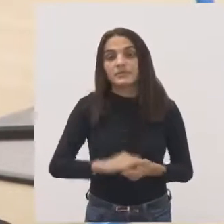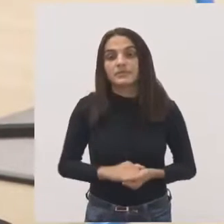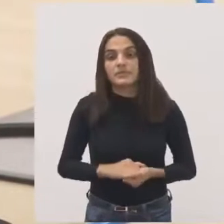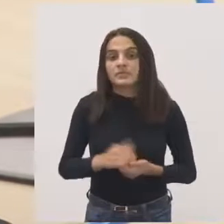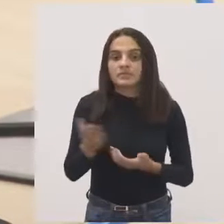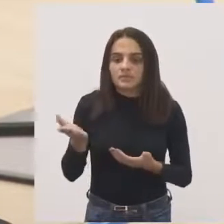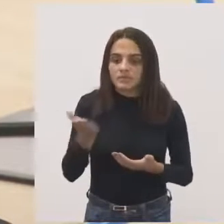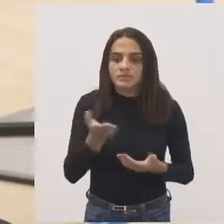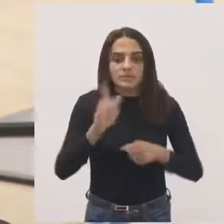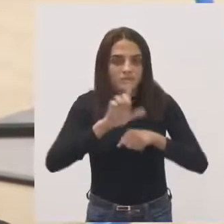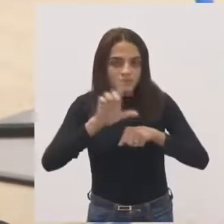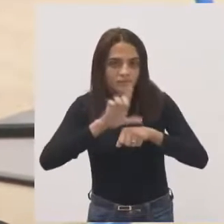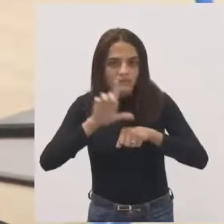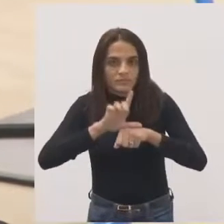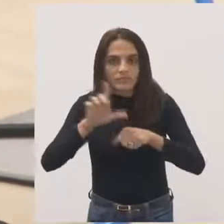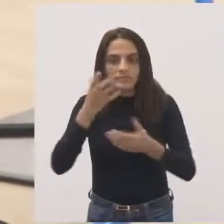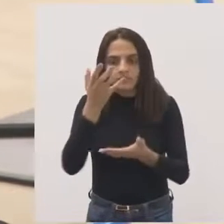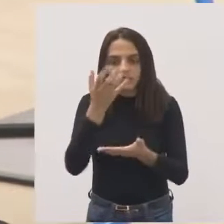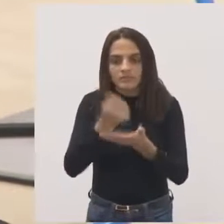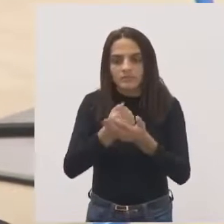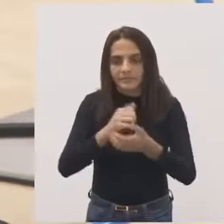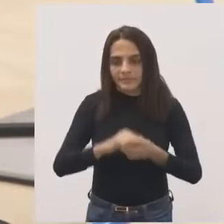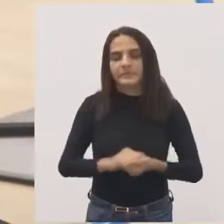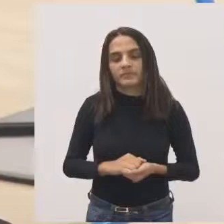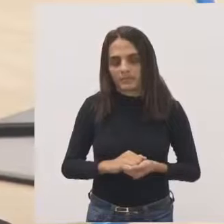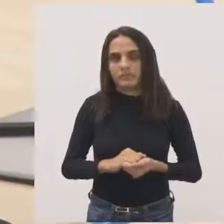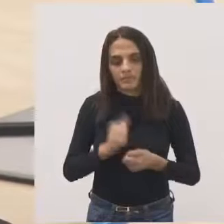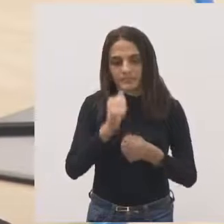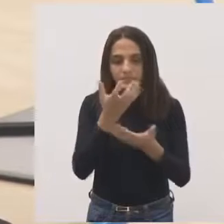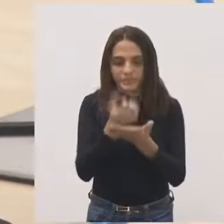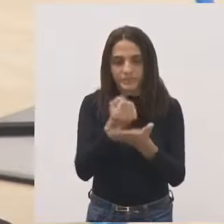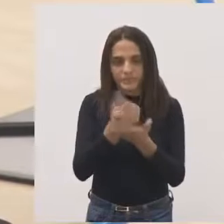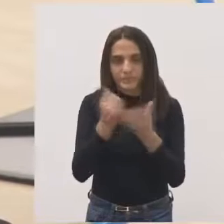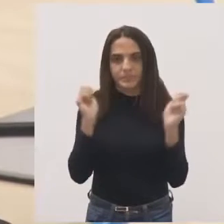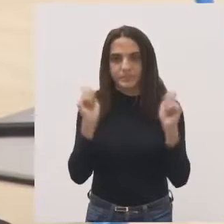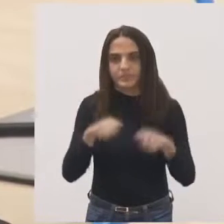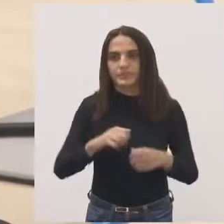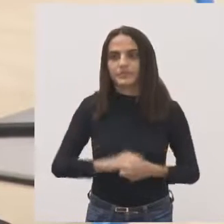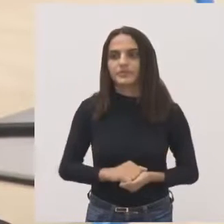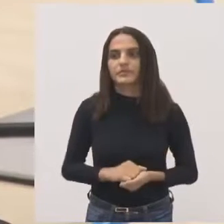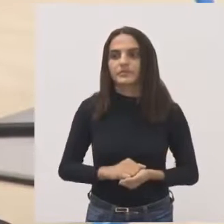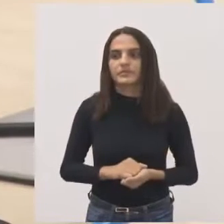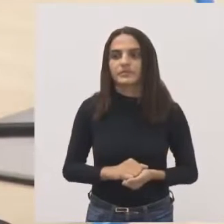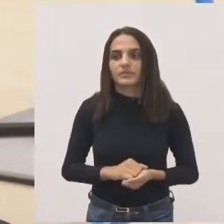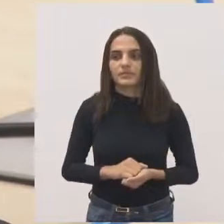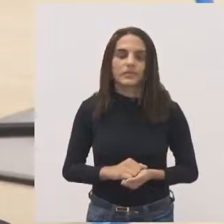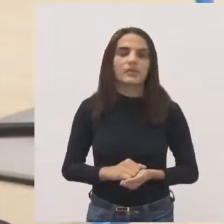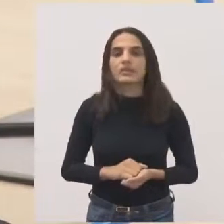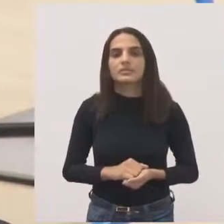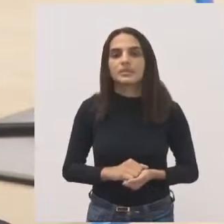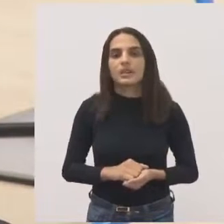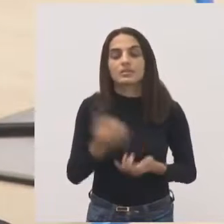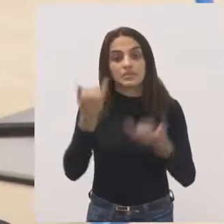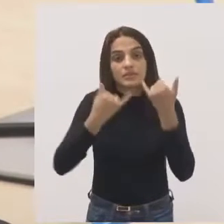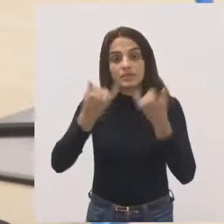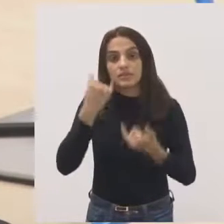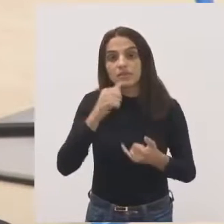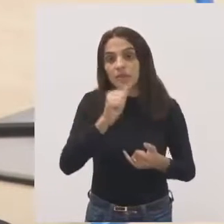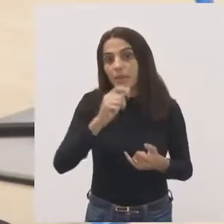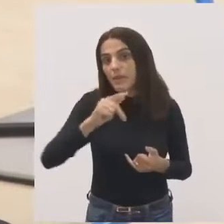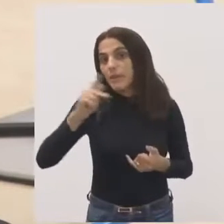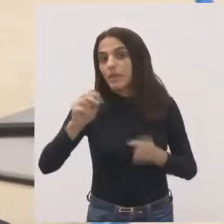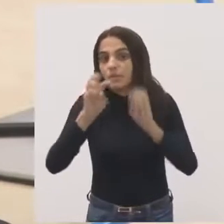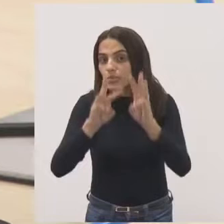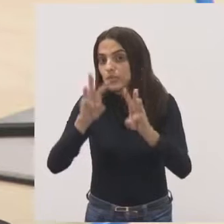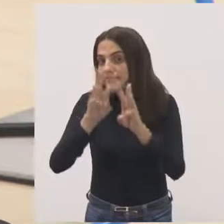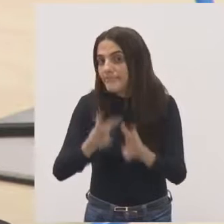lá na loja, como diz o Felipe, e vocês conseguem baixar, tá? Então tem as informações dos aplicativos nos sites